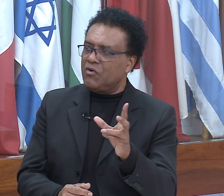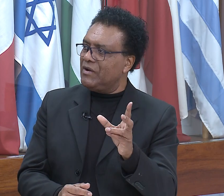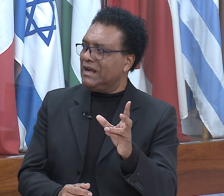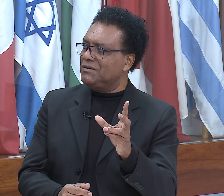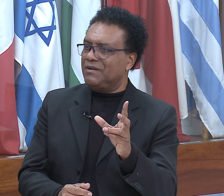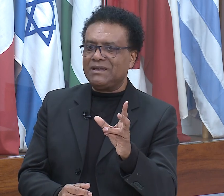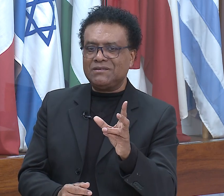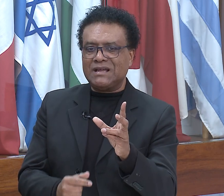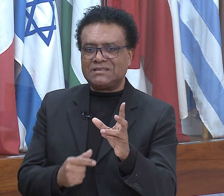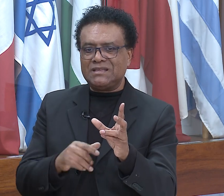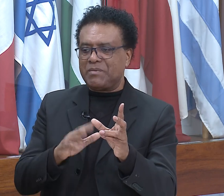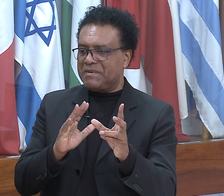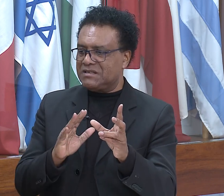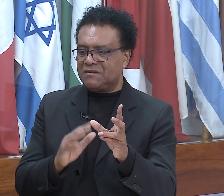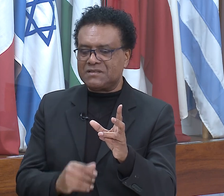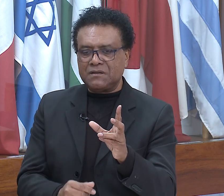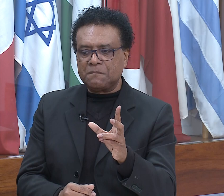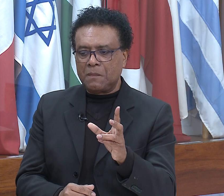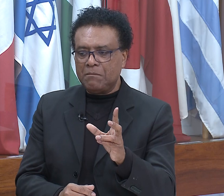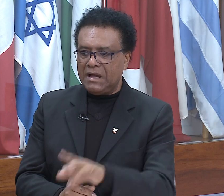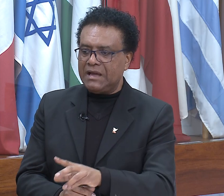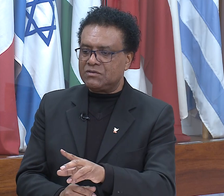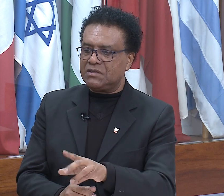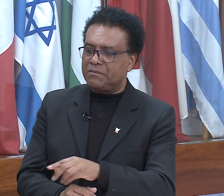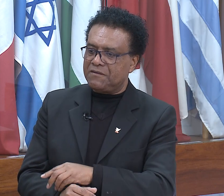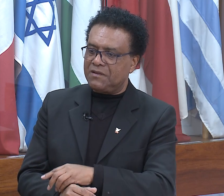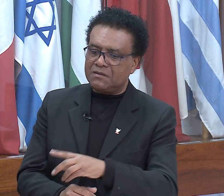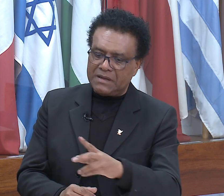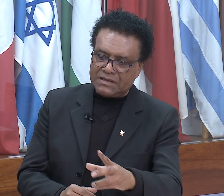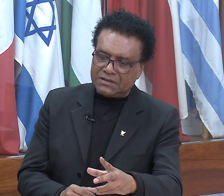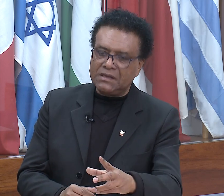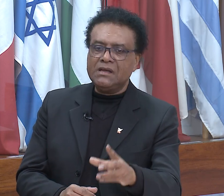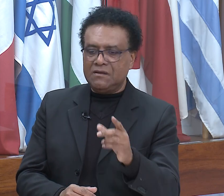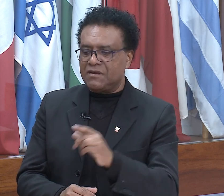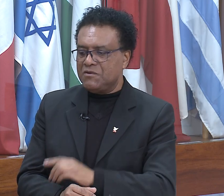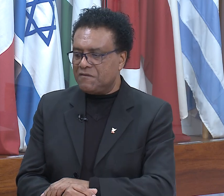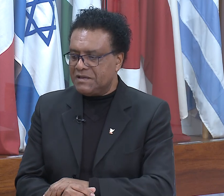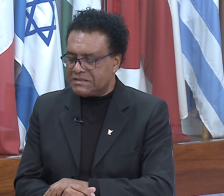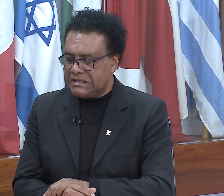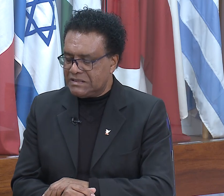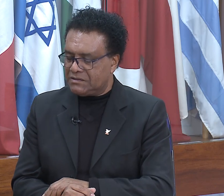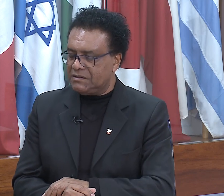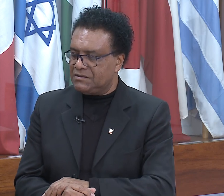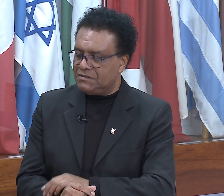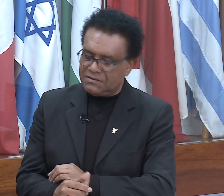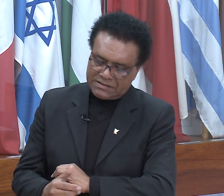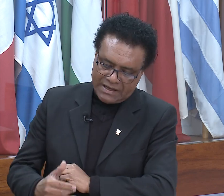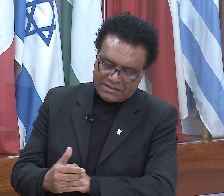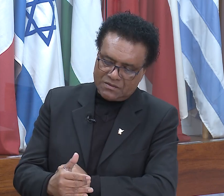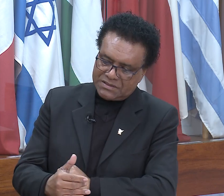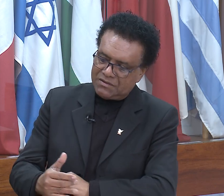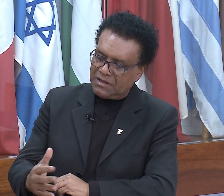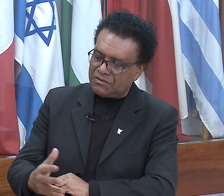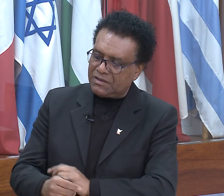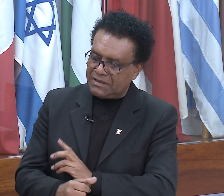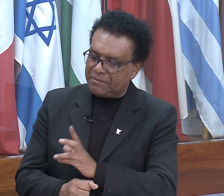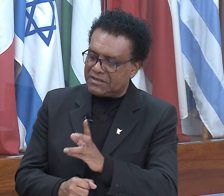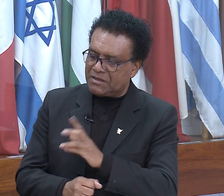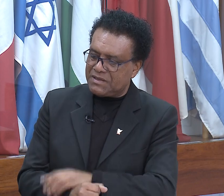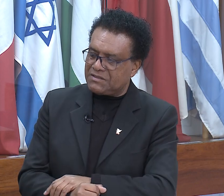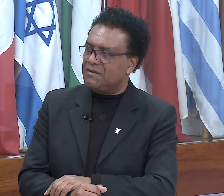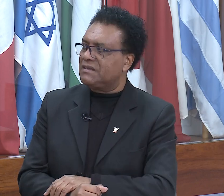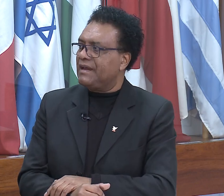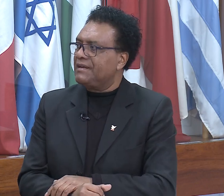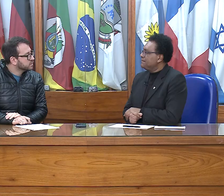novas foram aceitas como um grado né aquilo de aceito para passar na visão Ah isso aqui tá perfeito vai isso aqui eu fiquei muito feliz de estar nessa comissão e o relatório